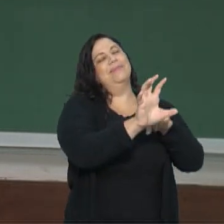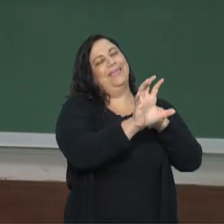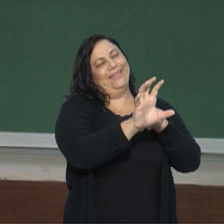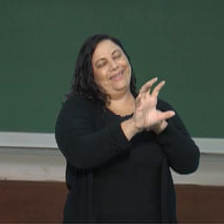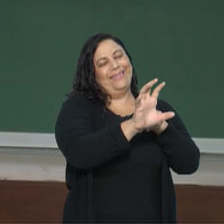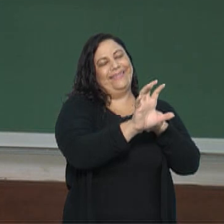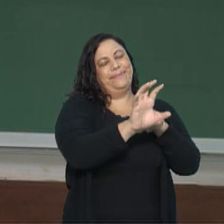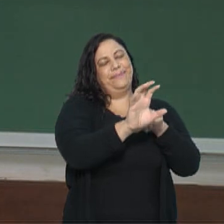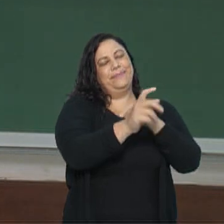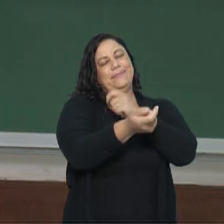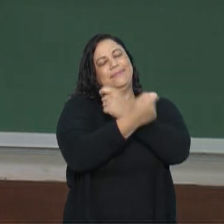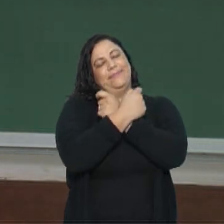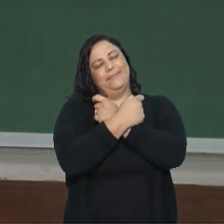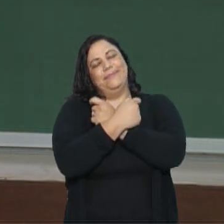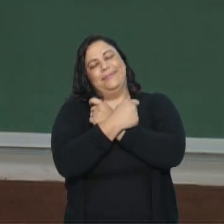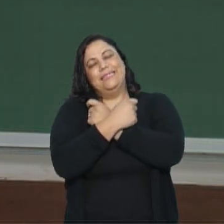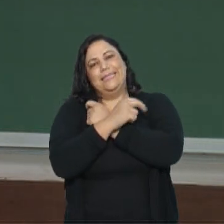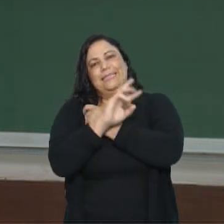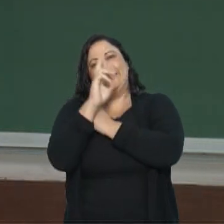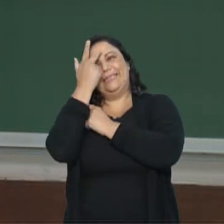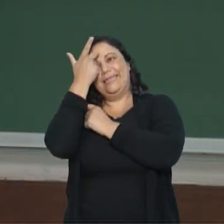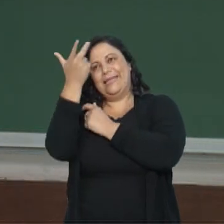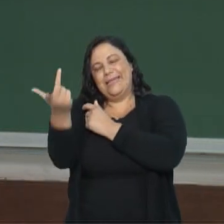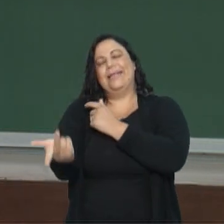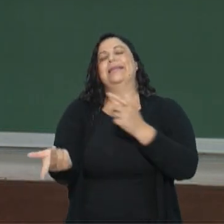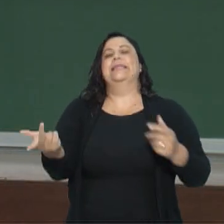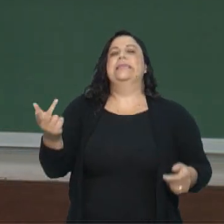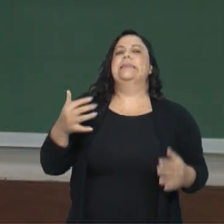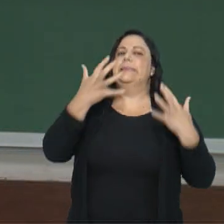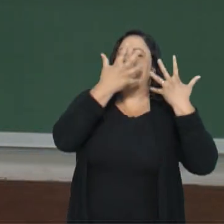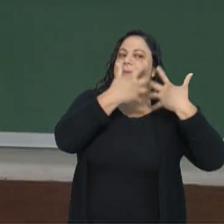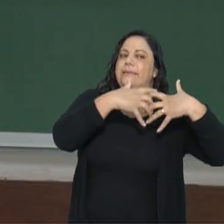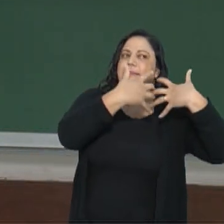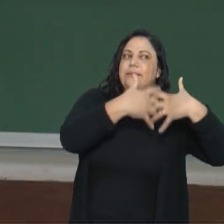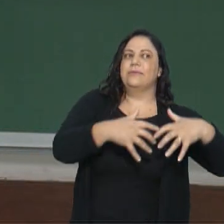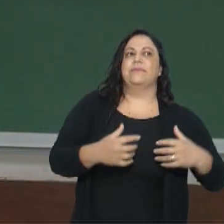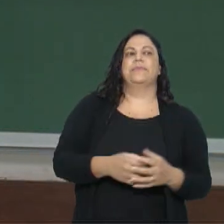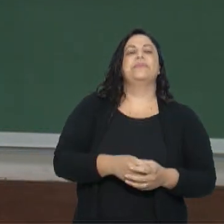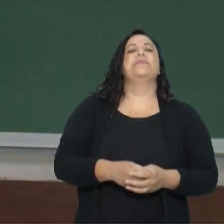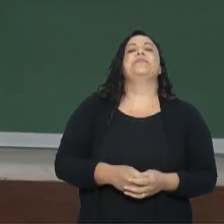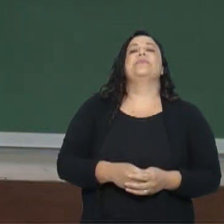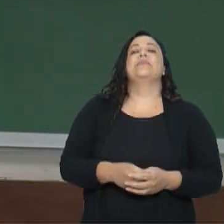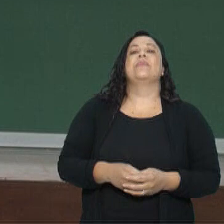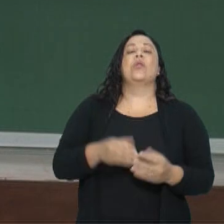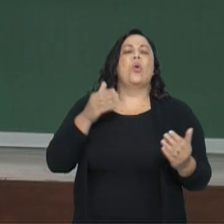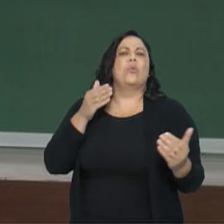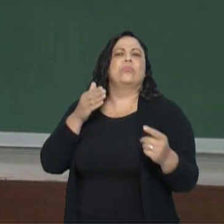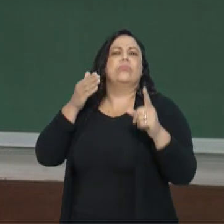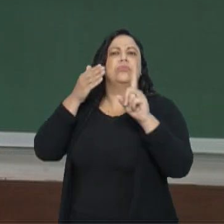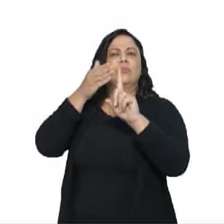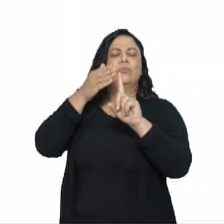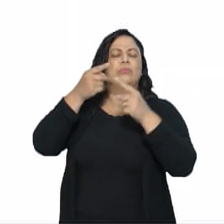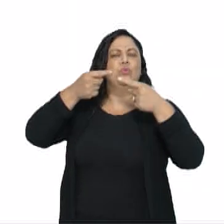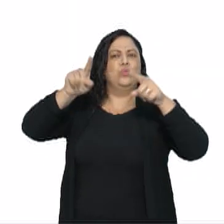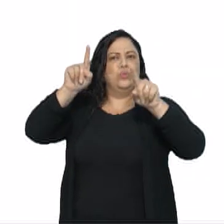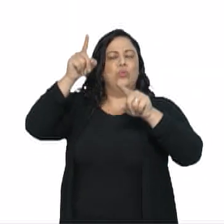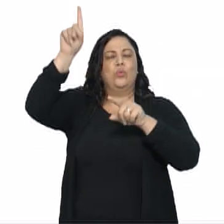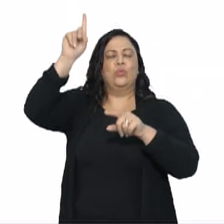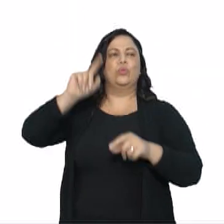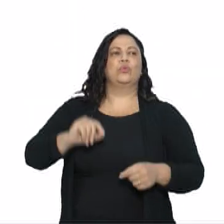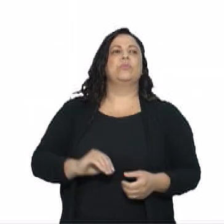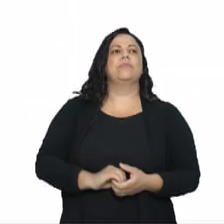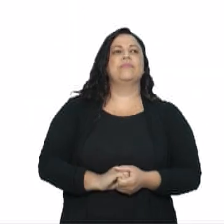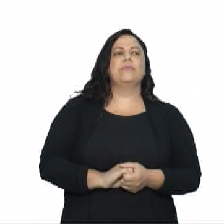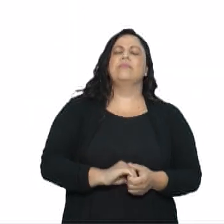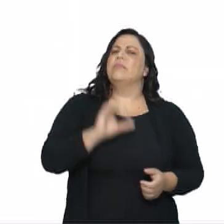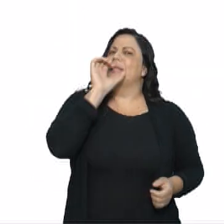que engana o nosso cérebro. Vamos para o último desafio de hoje? Olha o que eu trago para vocês. Os círculos laranja são de